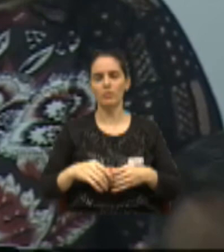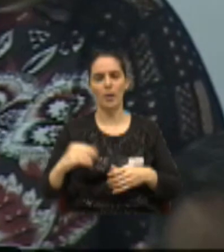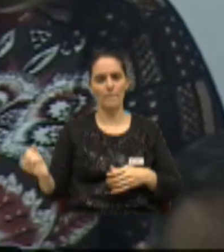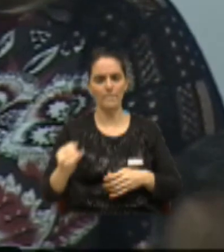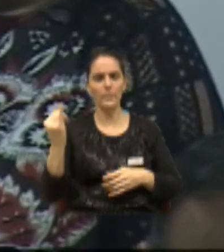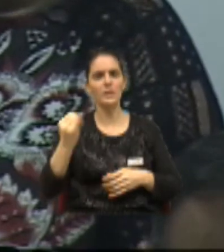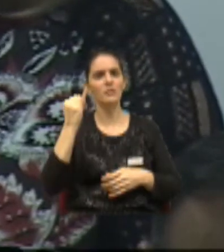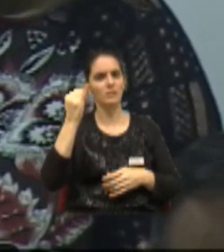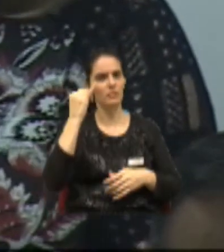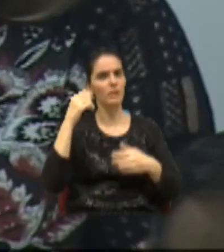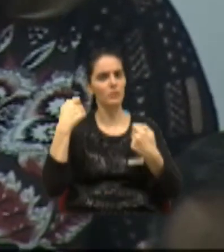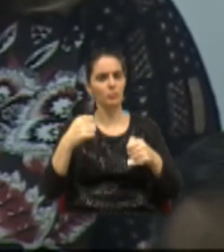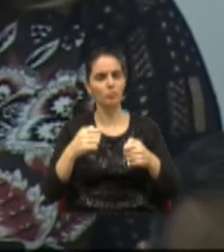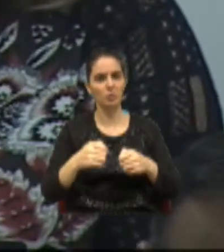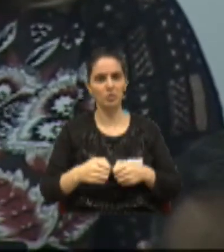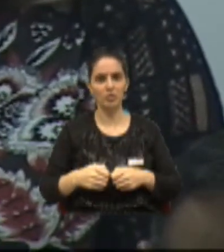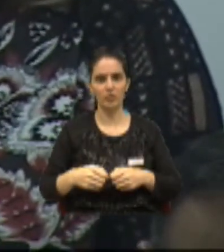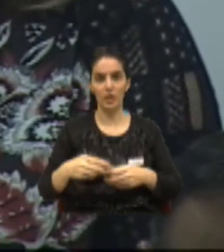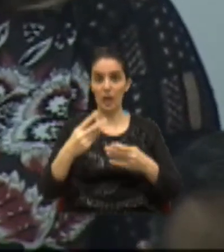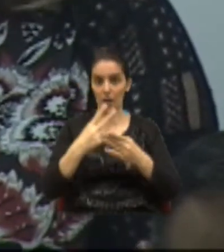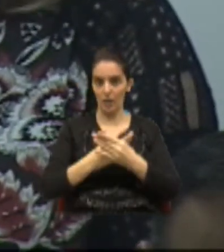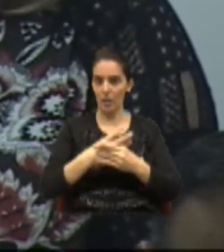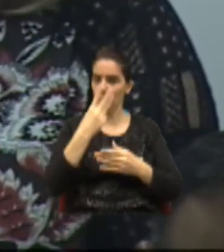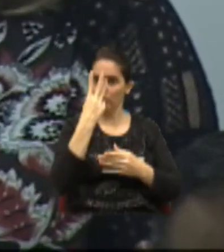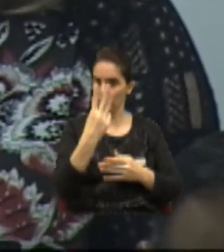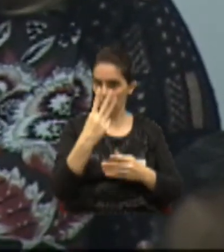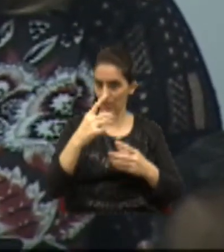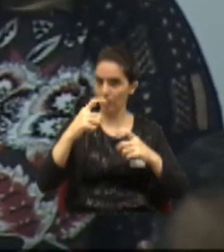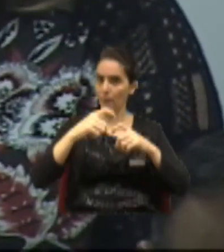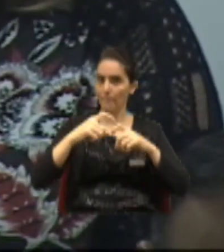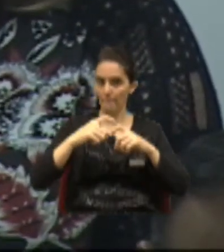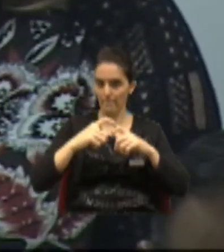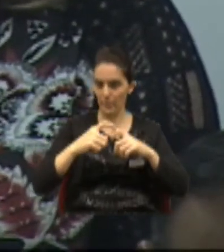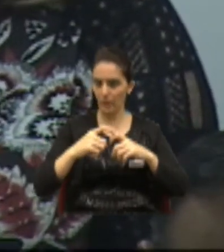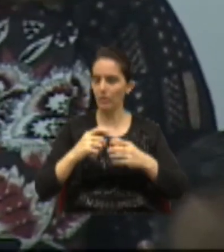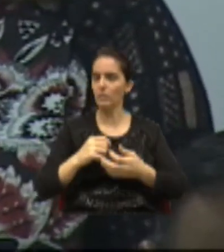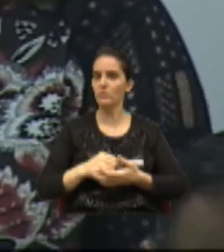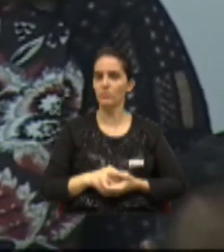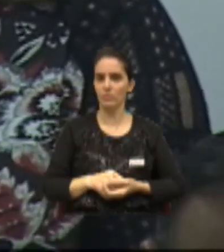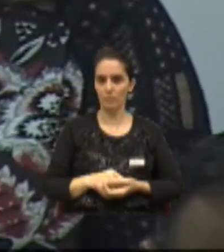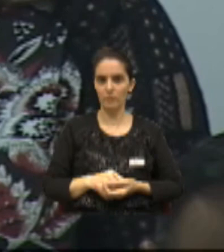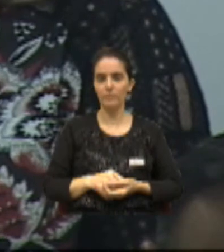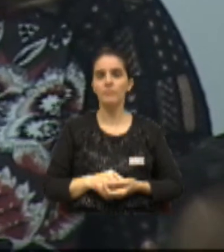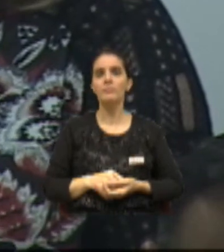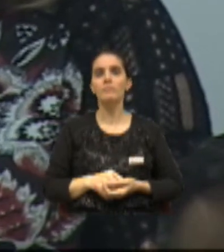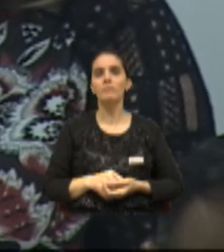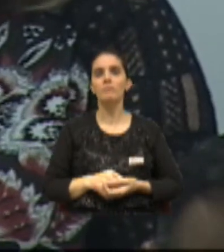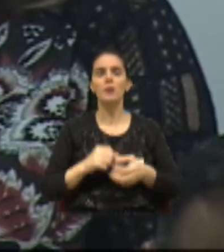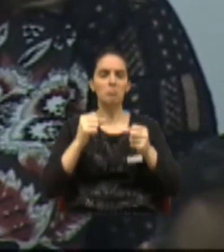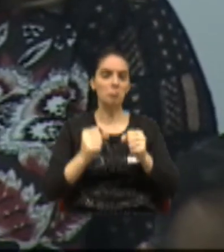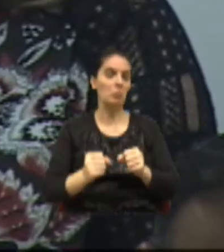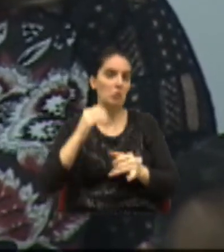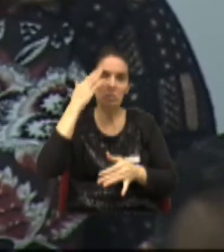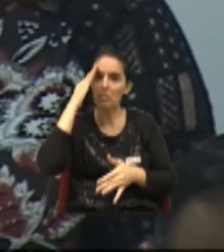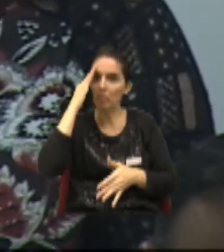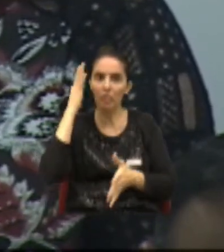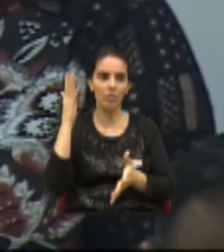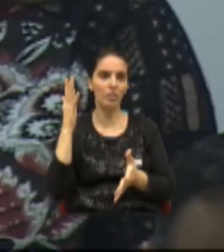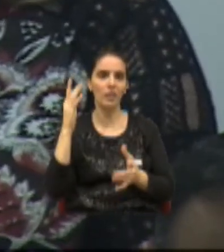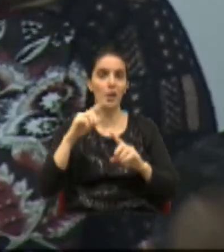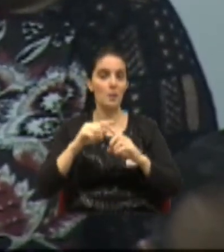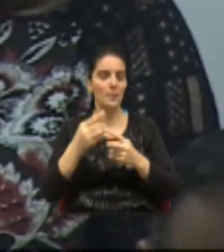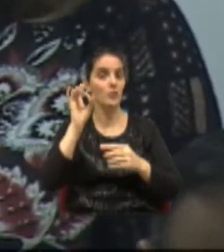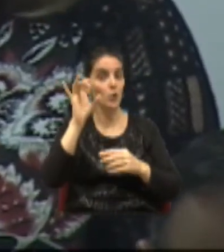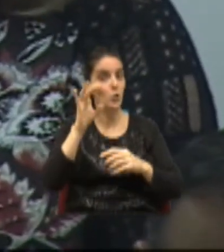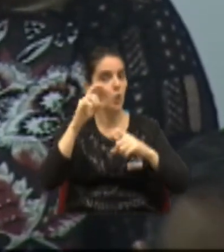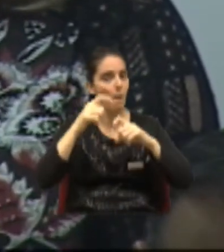importância, termos aqui 3 médicos competentes, porque é muito difícil, a gente pode tentar entender como funciona isso, mas